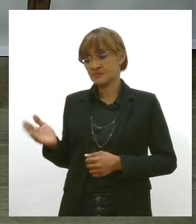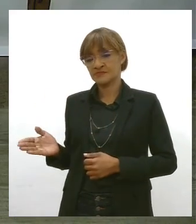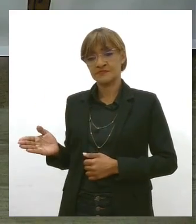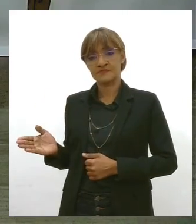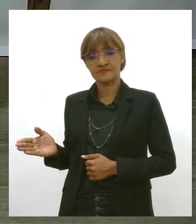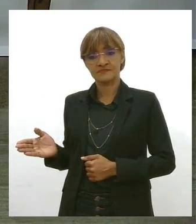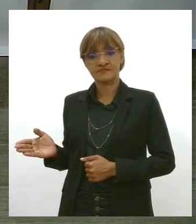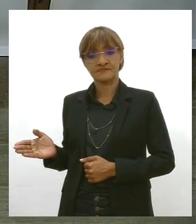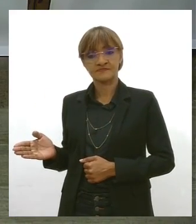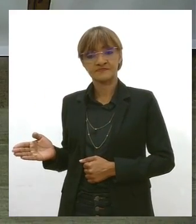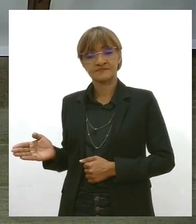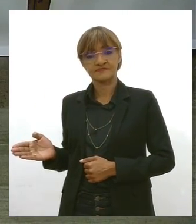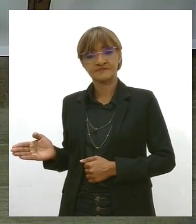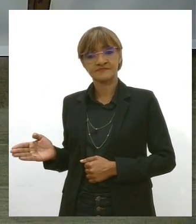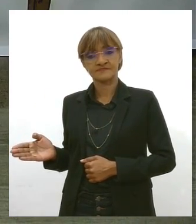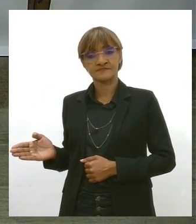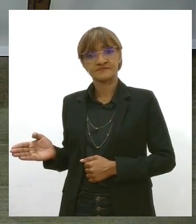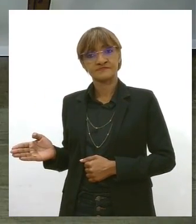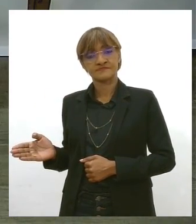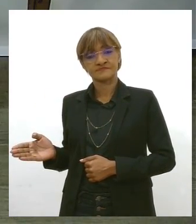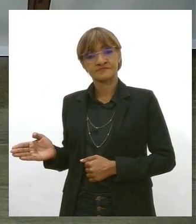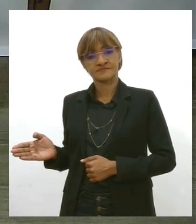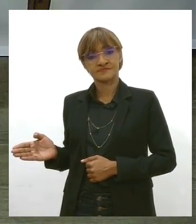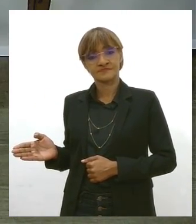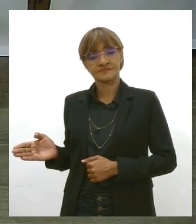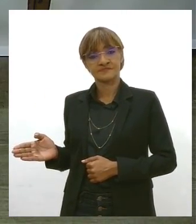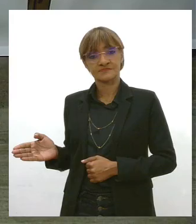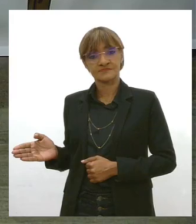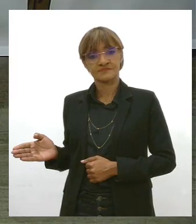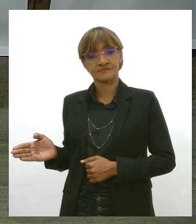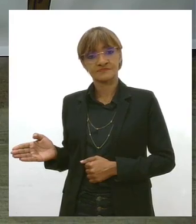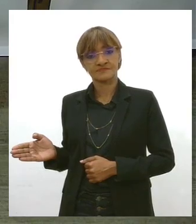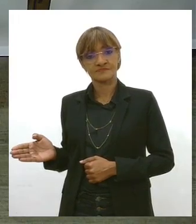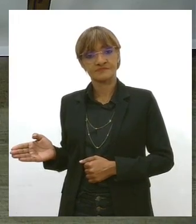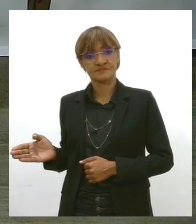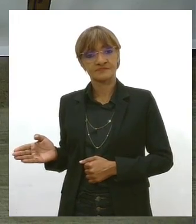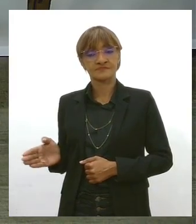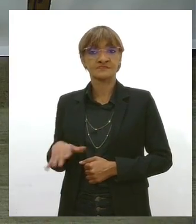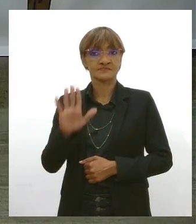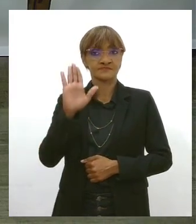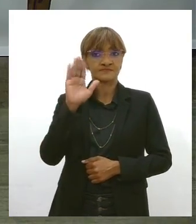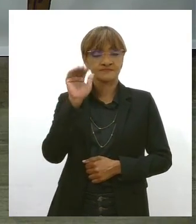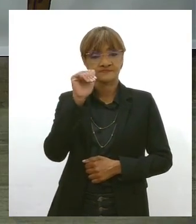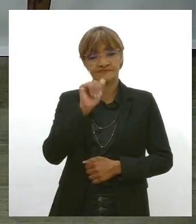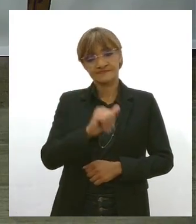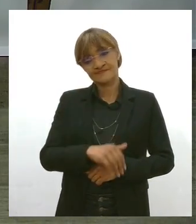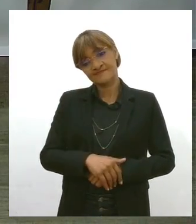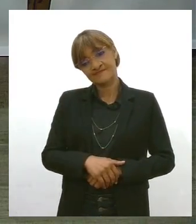799-8848-3198. Até o próximo Elas. Tchau, tchau!